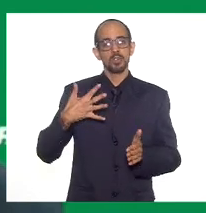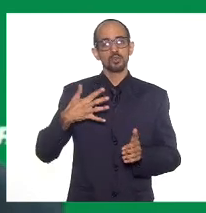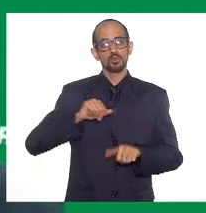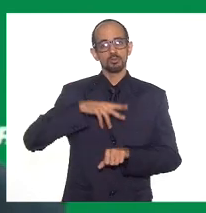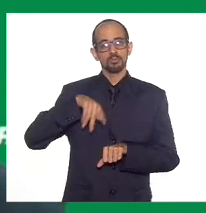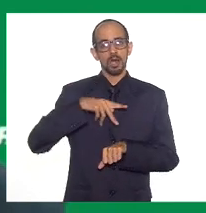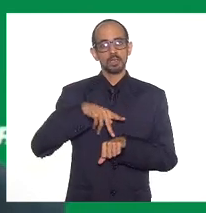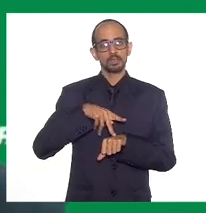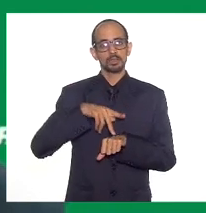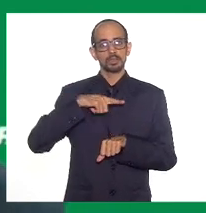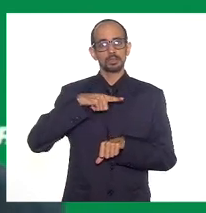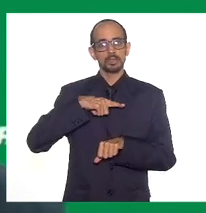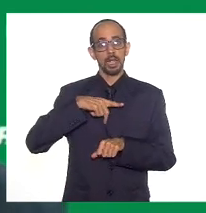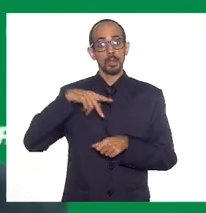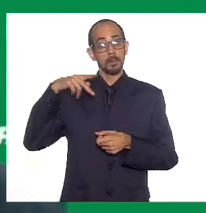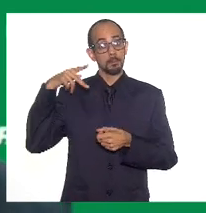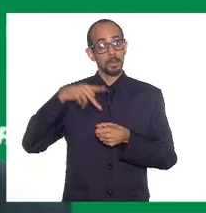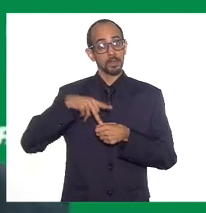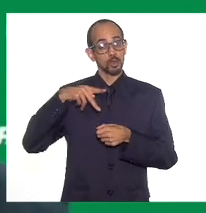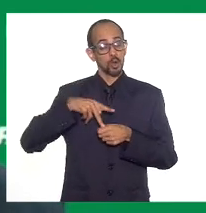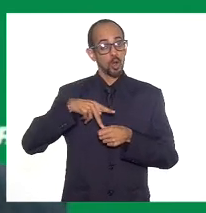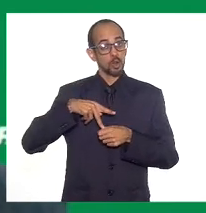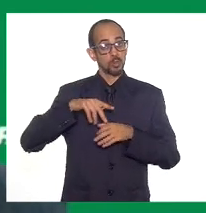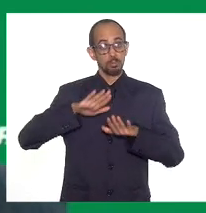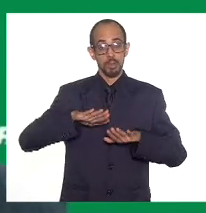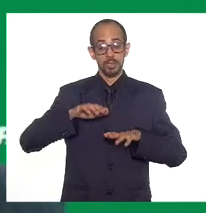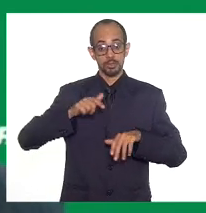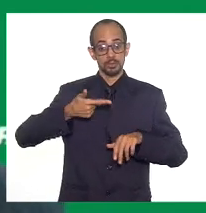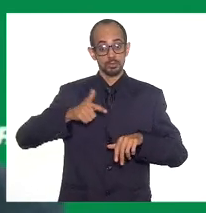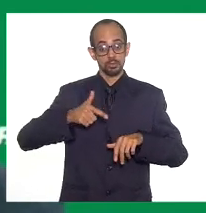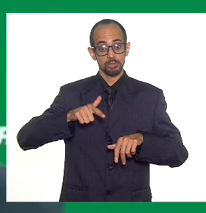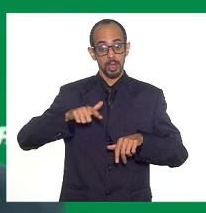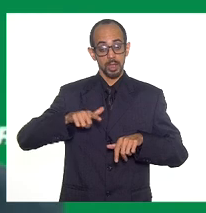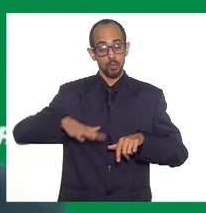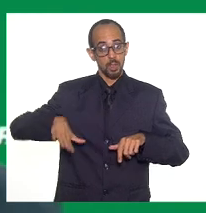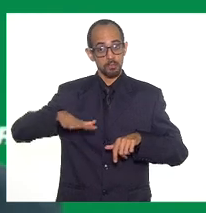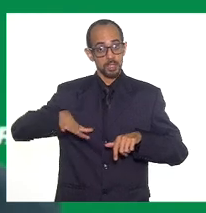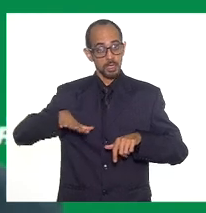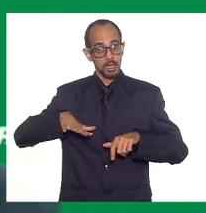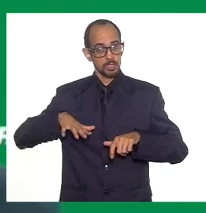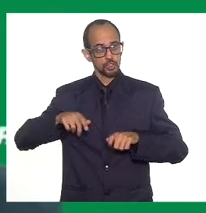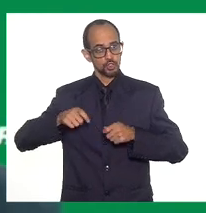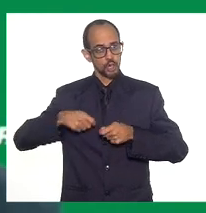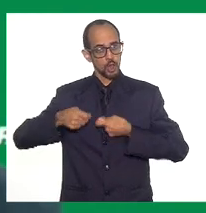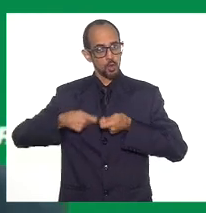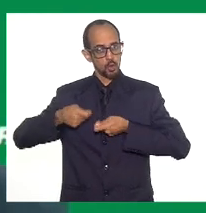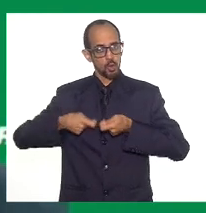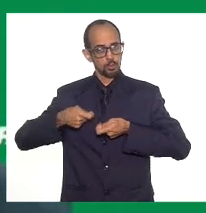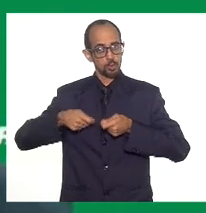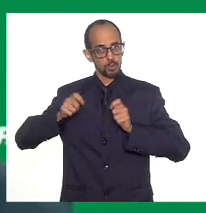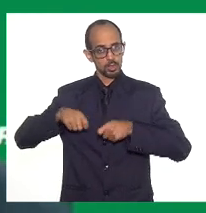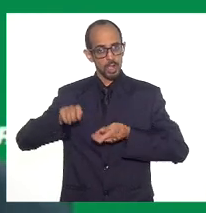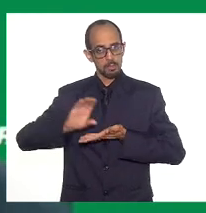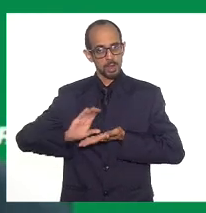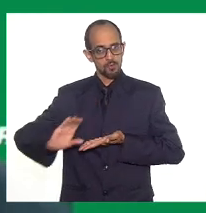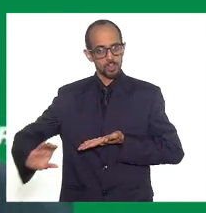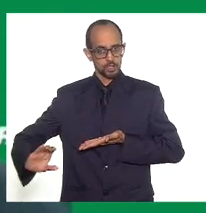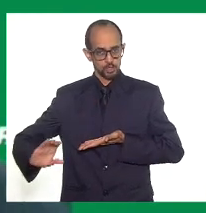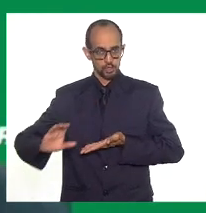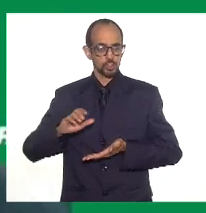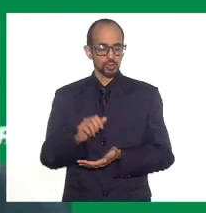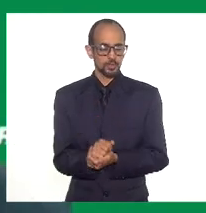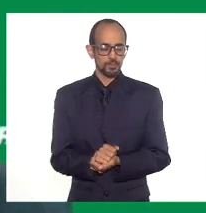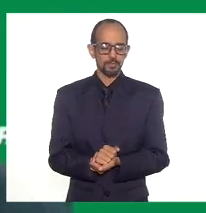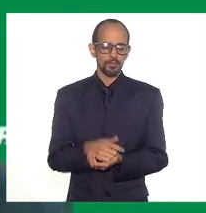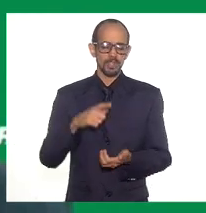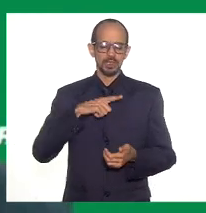não tem um ambiente econômico que permita a realização dos investimentos necessários. Então, você tem um cenário em que há um